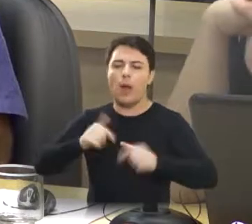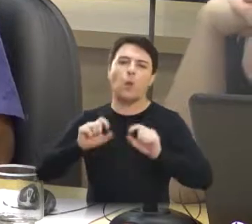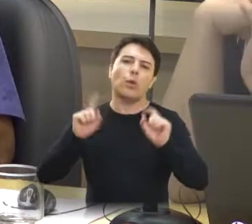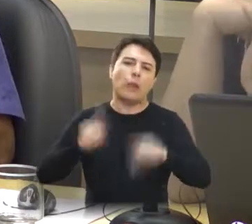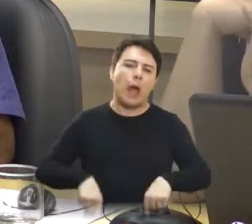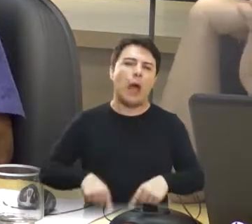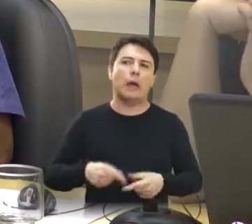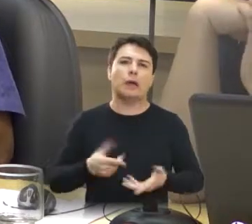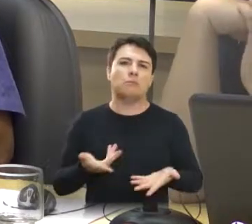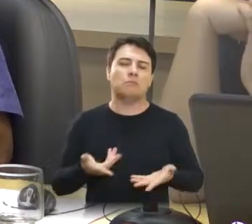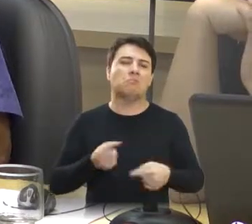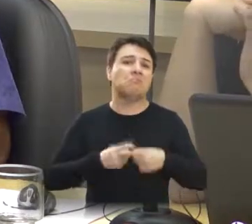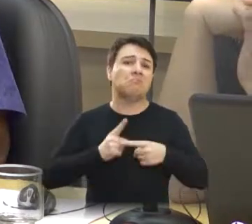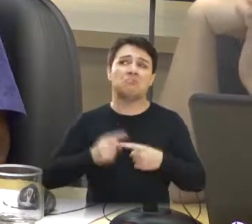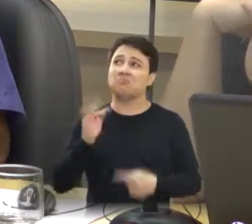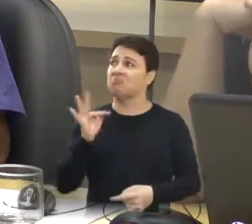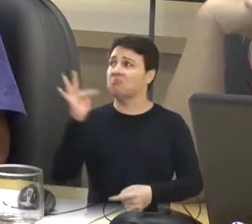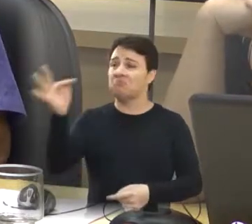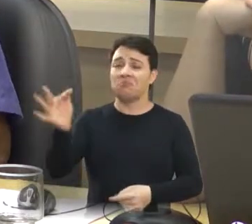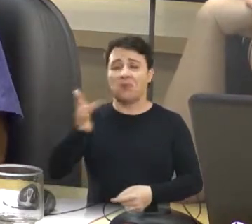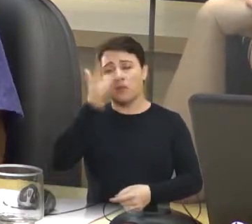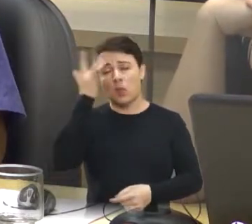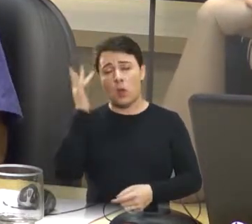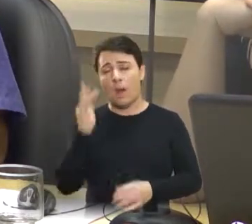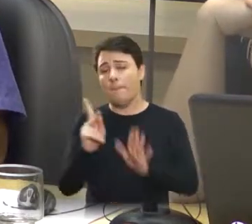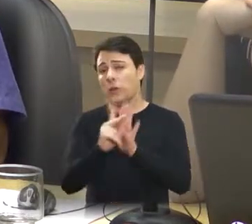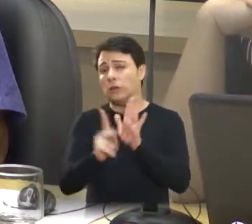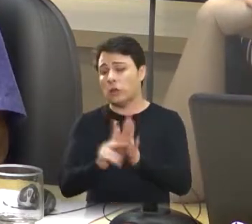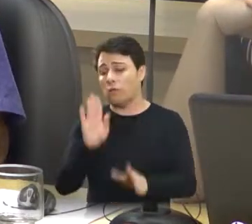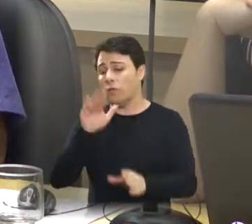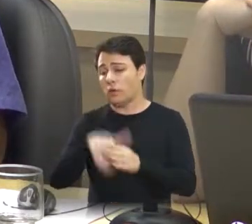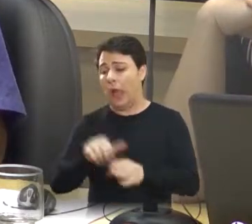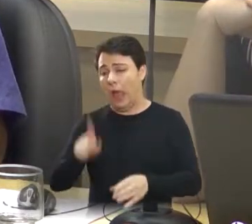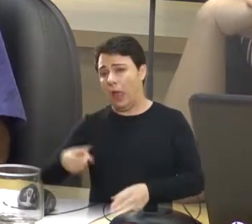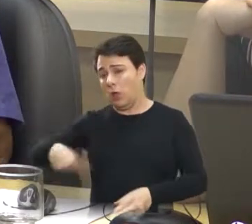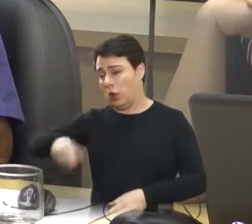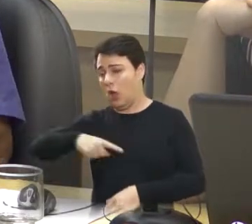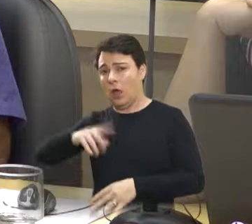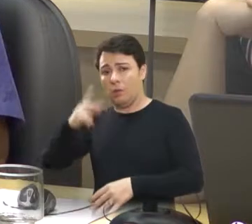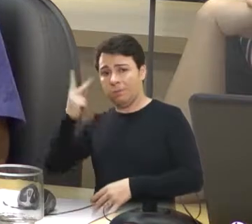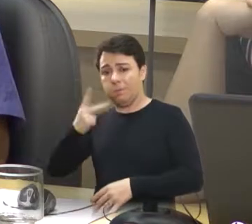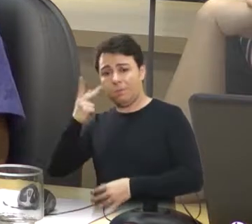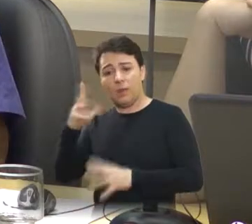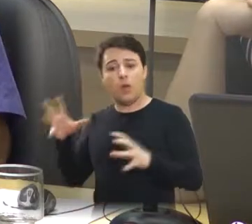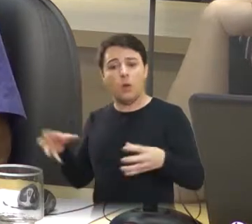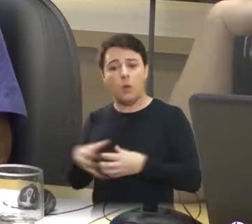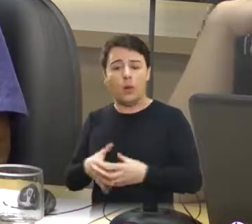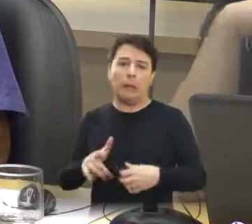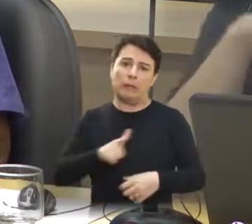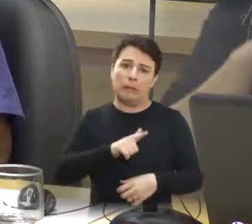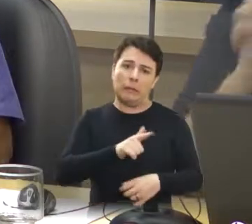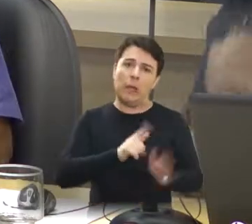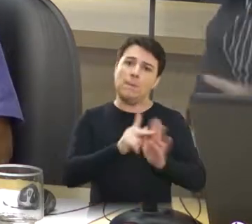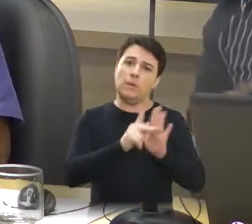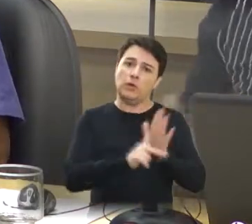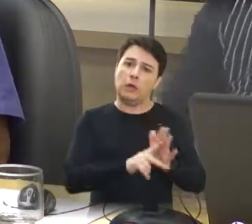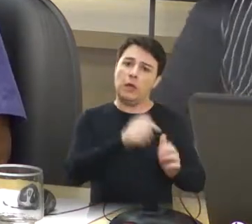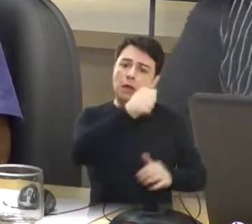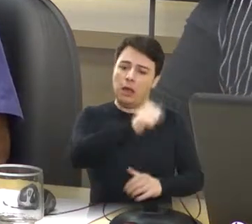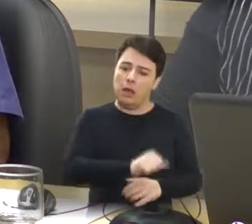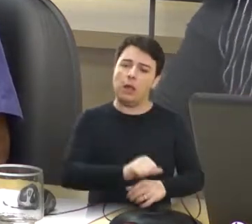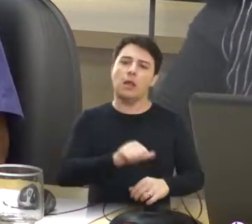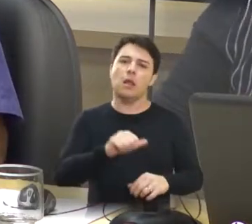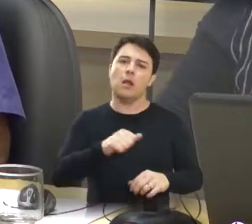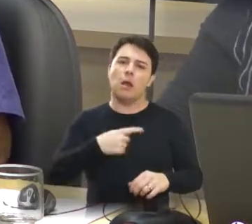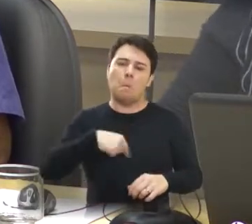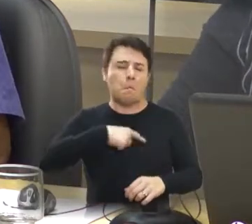vai. Depois, quem vota o projeto somos nós, os vereadores. O projeto vem com as alterações e nós vamos